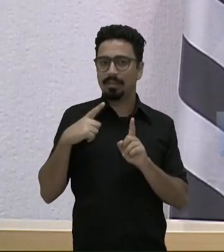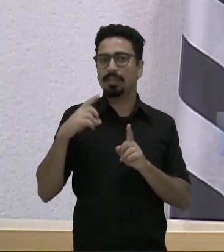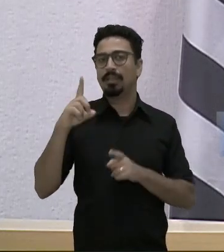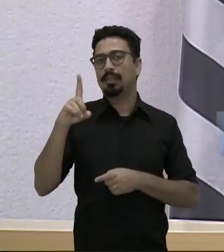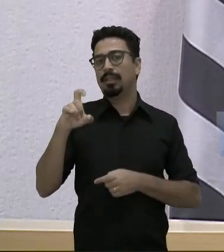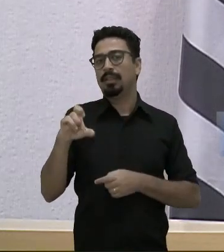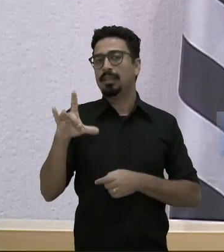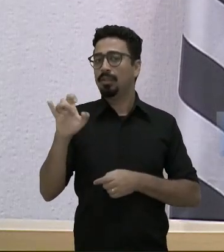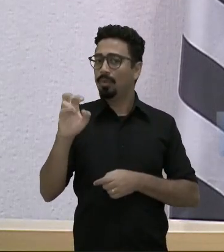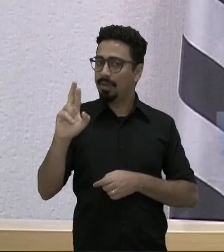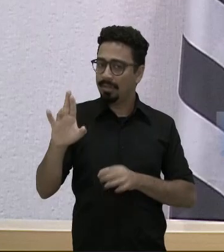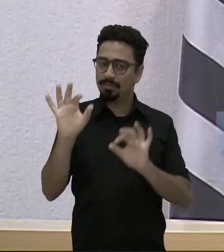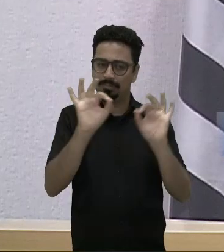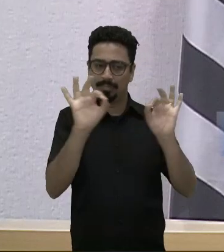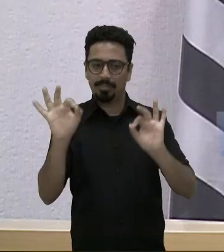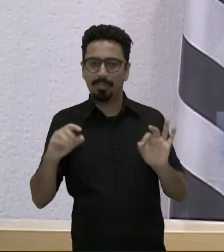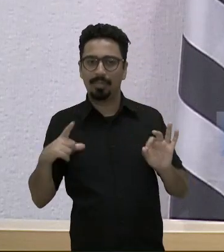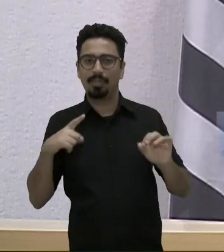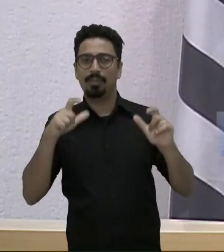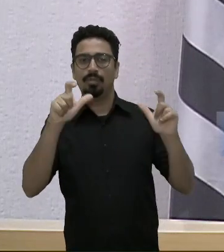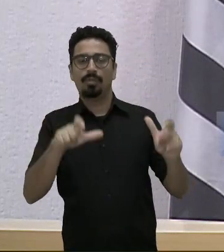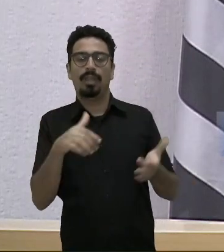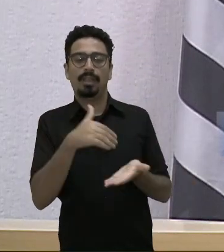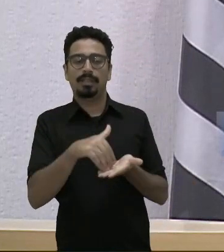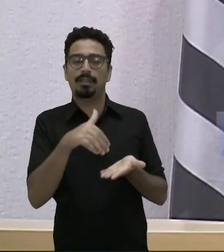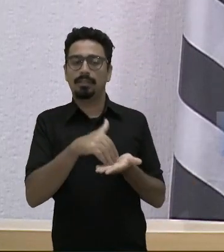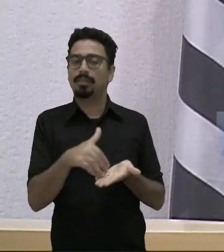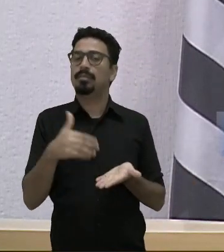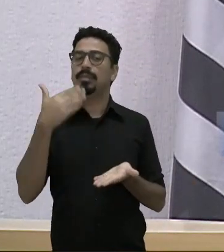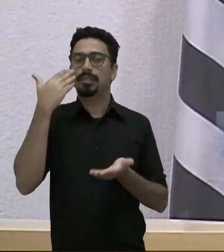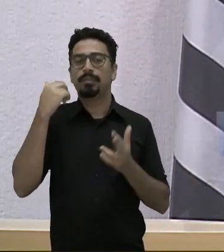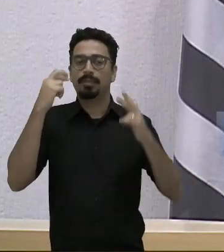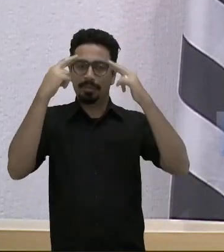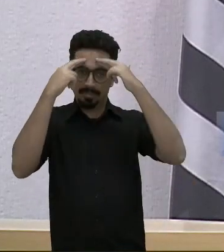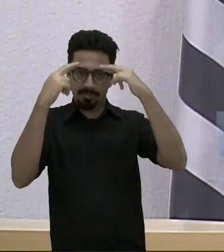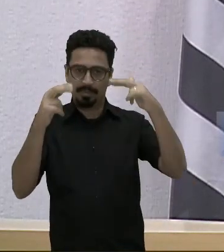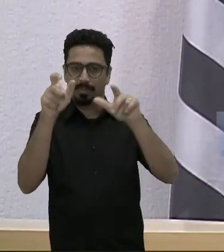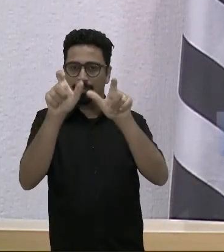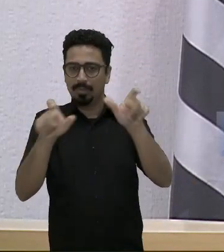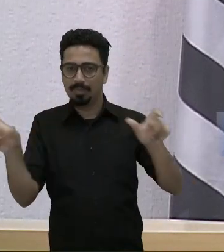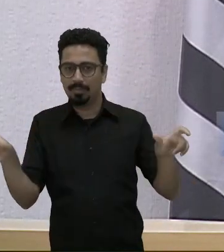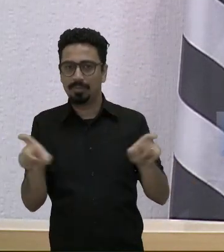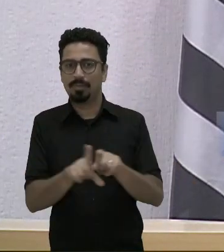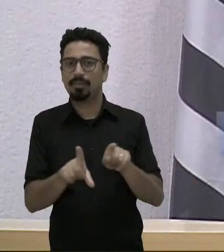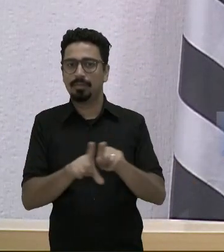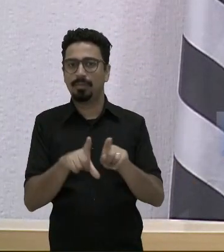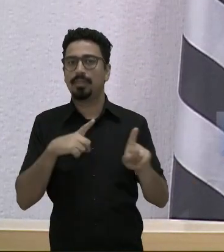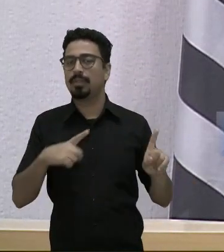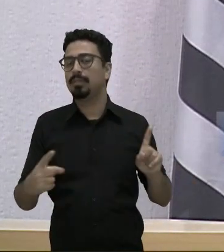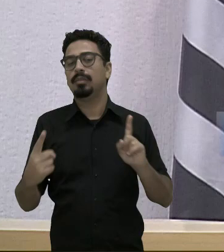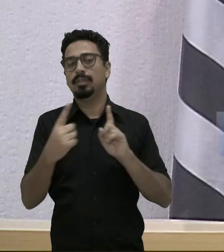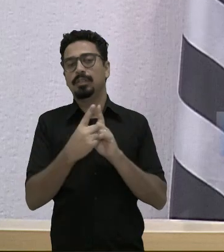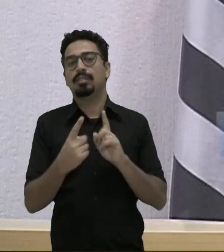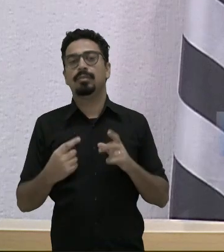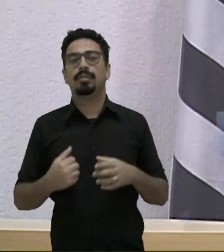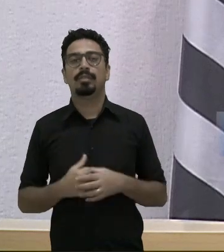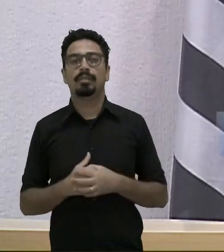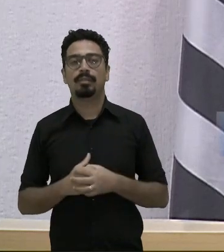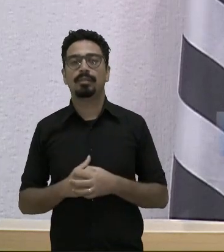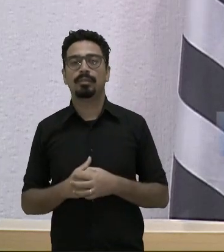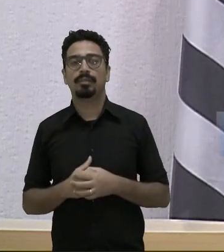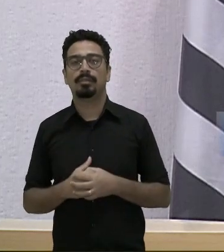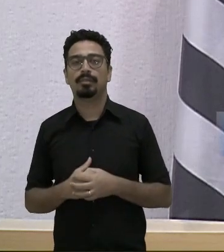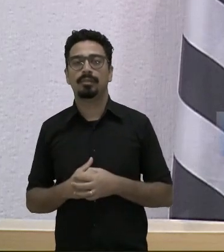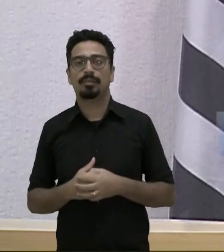da pessoa que está na recepção. É você ter o respeito por aquelas pessoas que estão te atendendo. E aí o